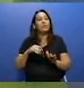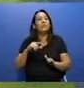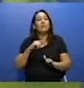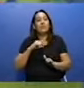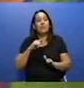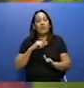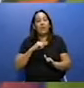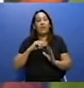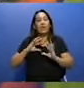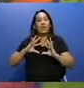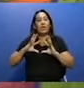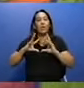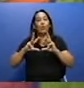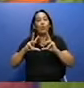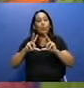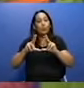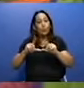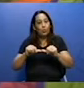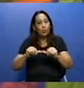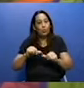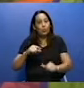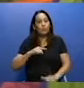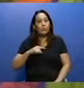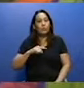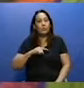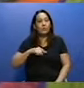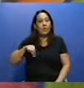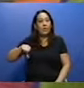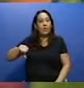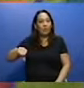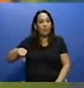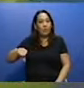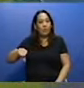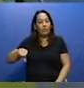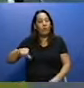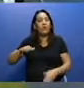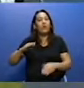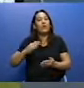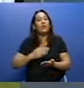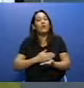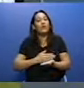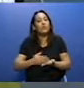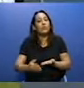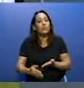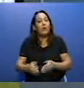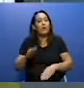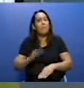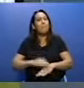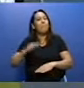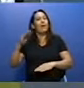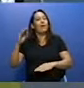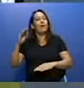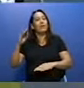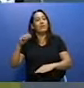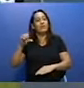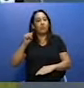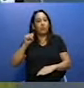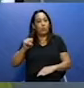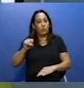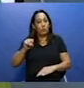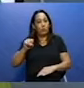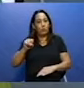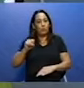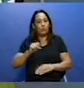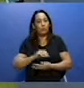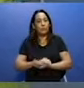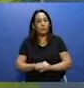sei que tem 9 até aqui. Agora para eu continuar mais 8